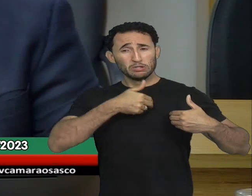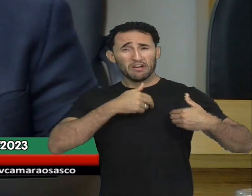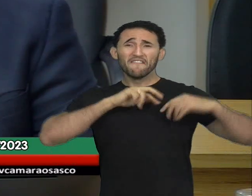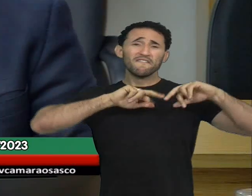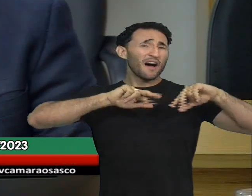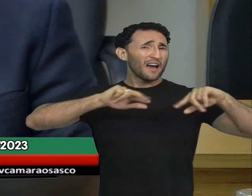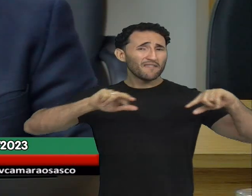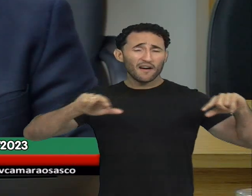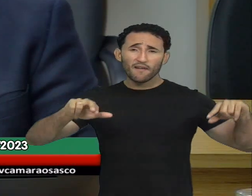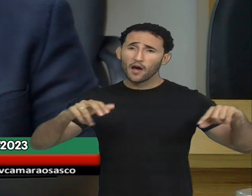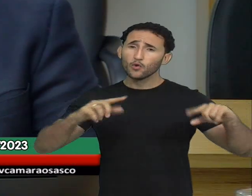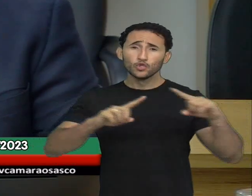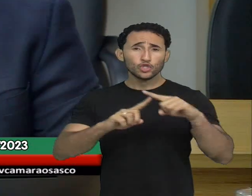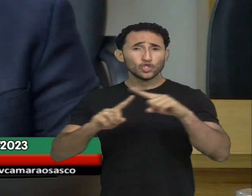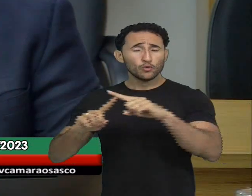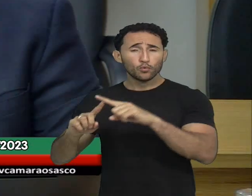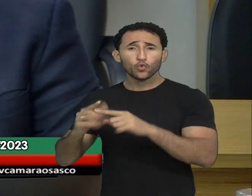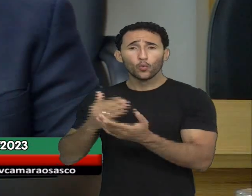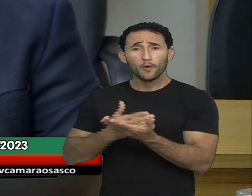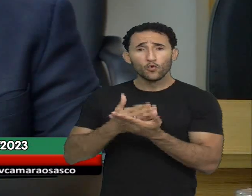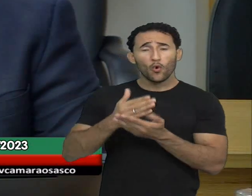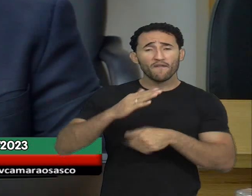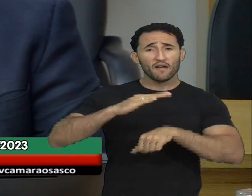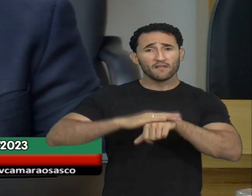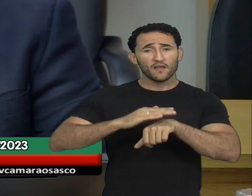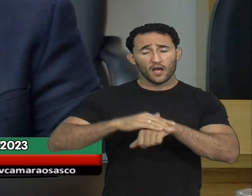gente faz aqui no Hospital Municipal.